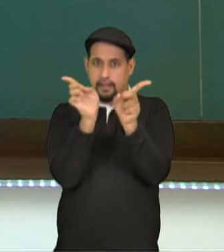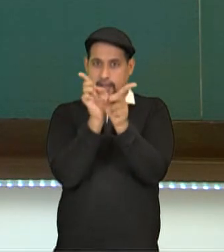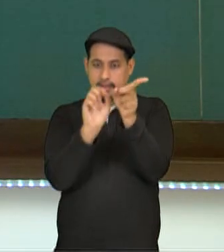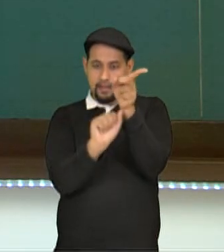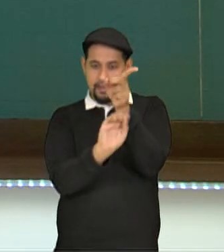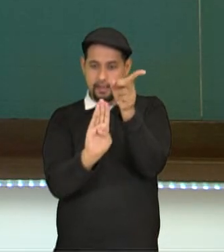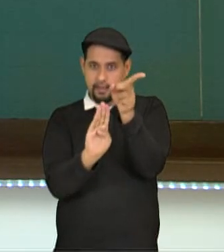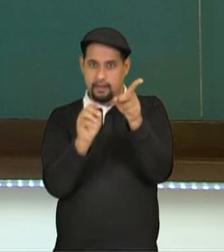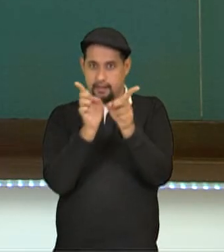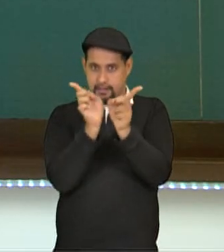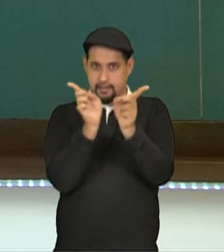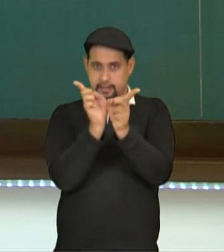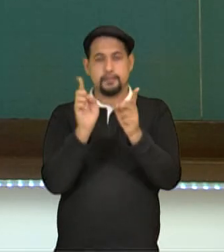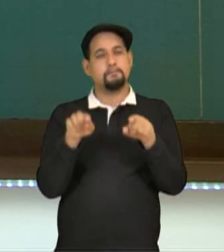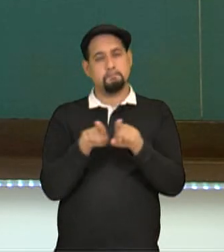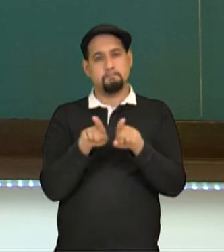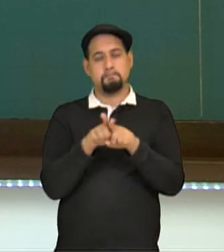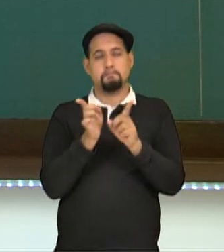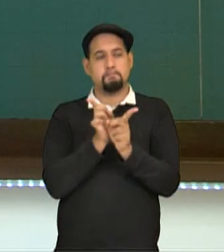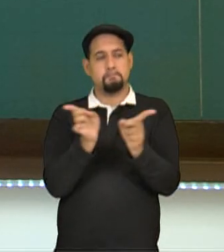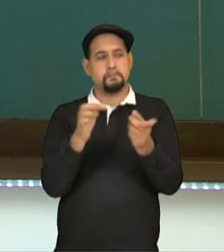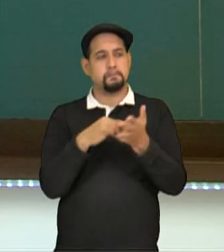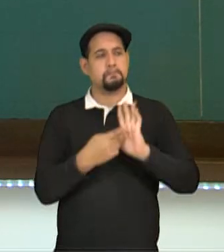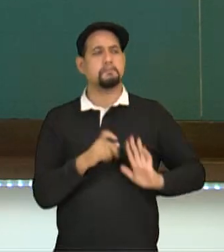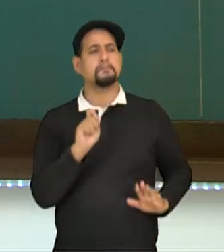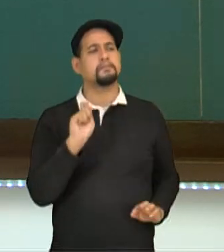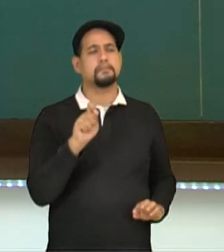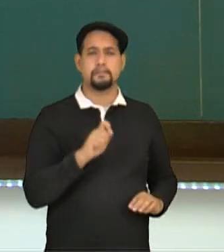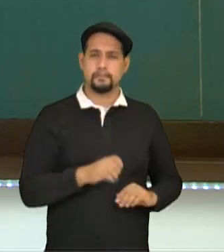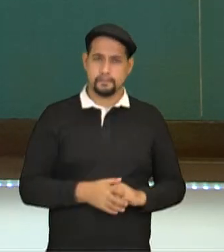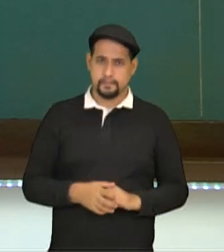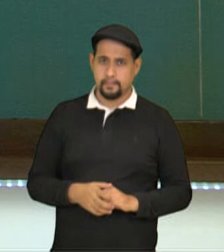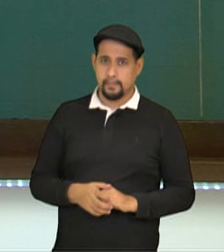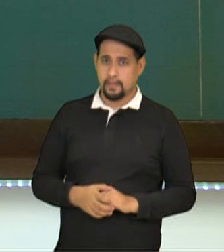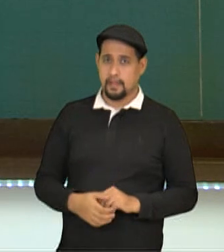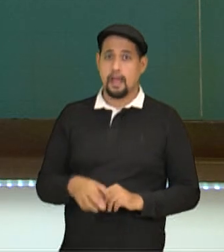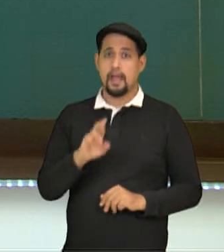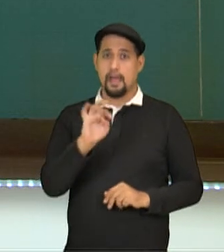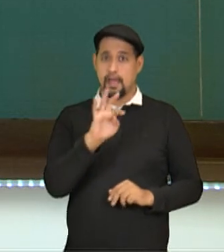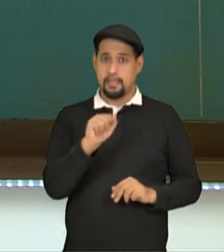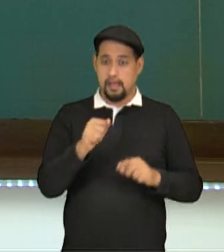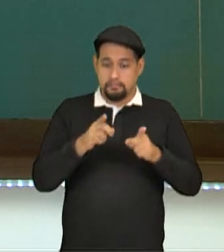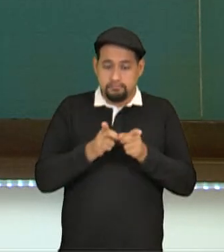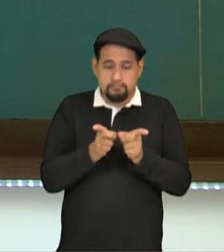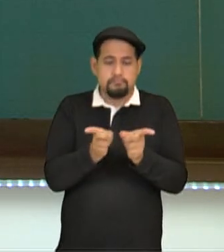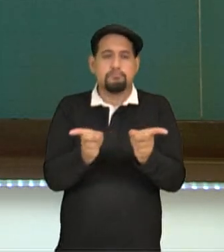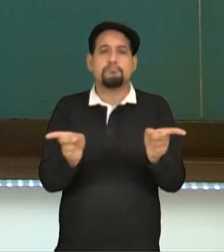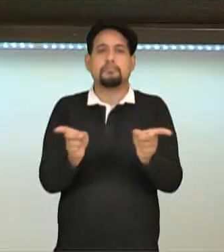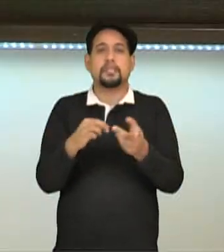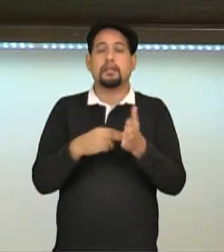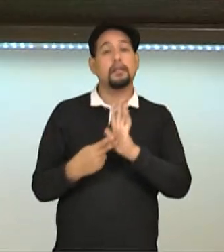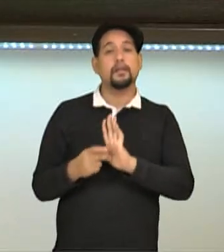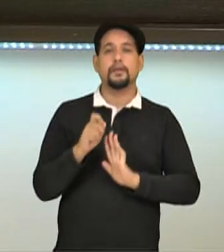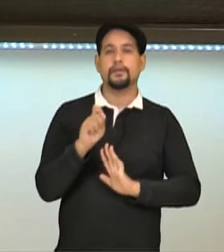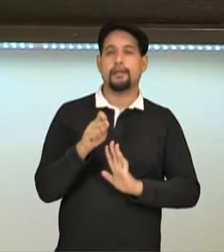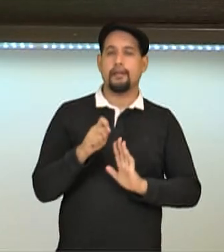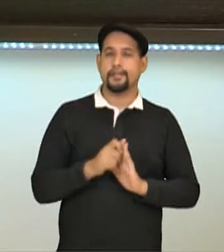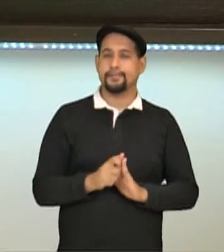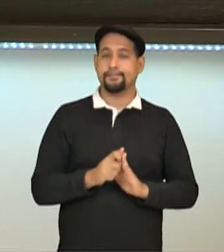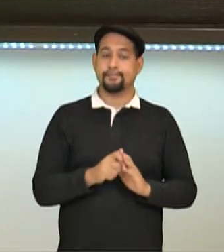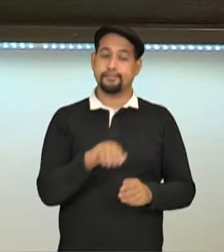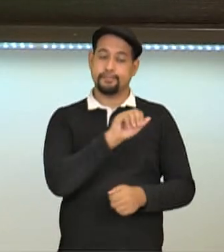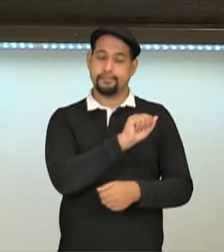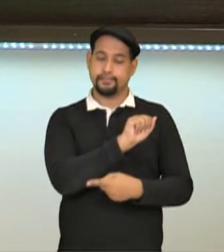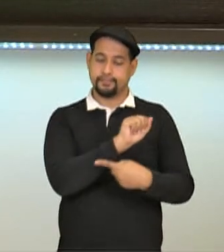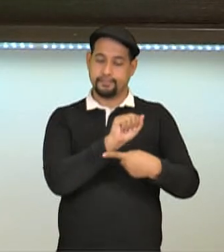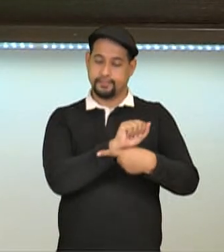2 setinhas em sentidos contrários, que diz o quê? Reta, olha lá, que passa pelos pontos A e o ponto